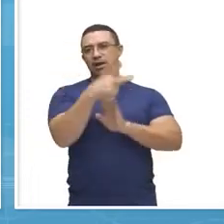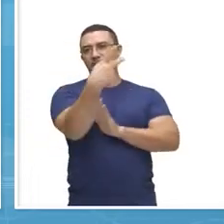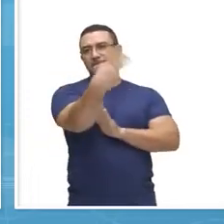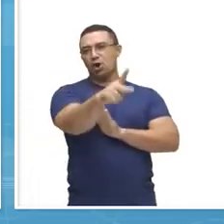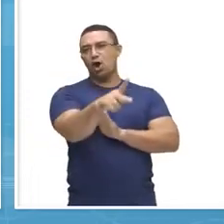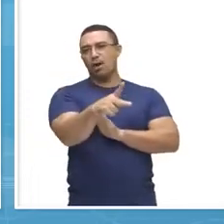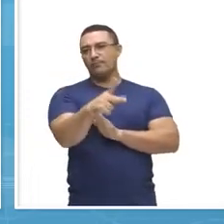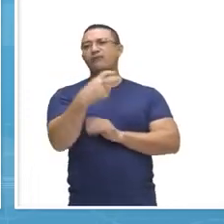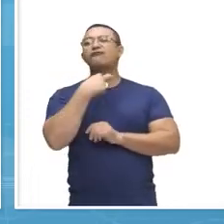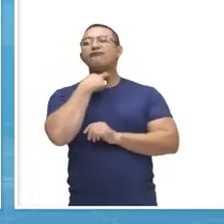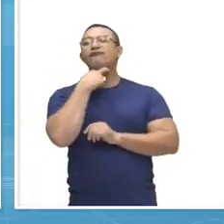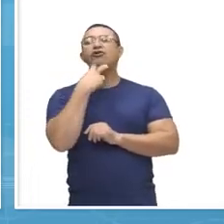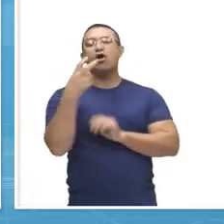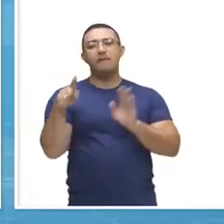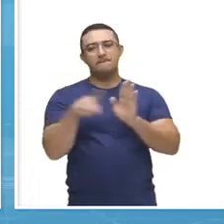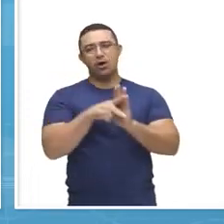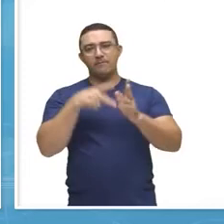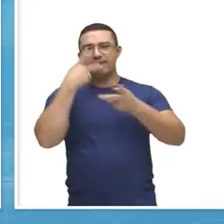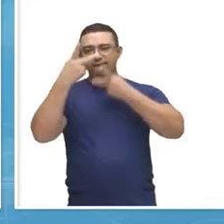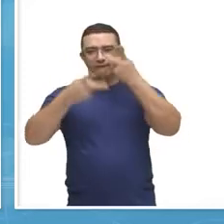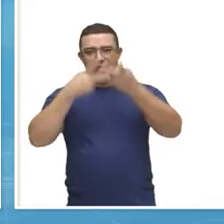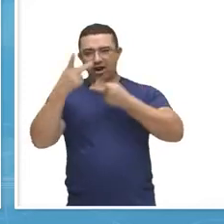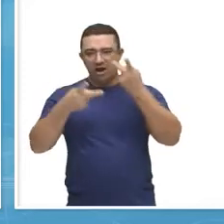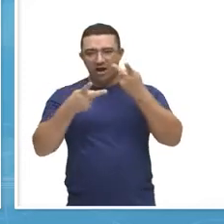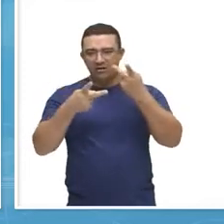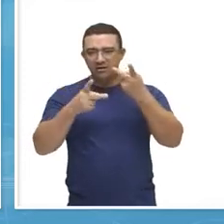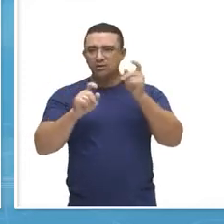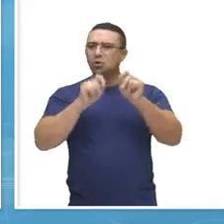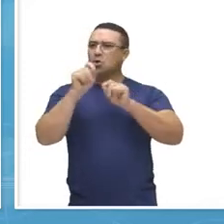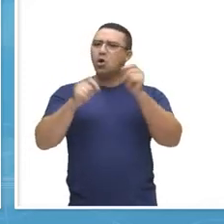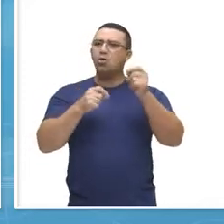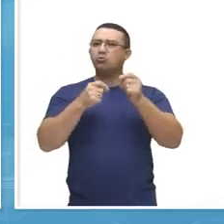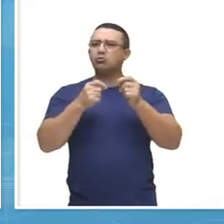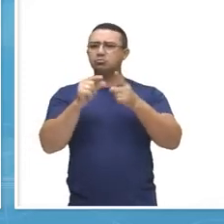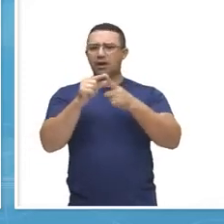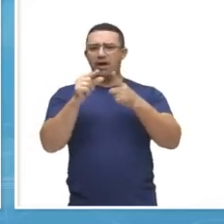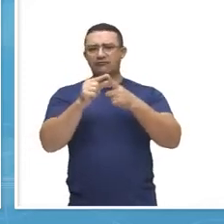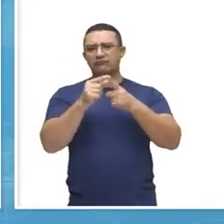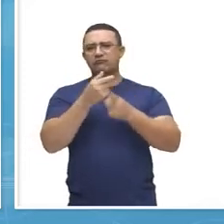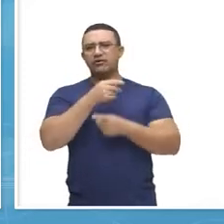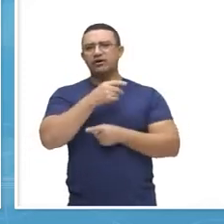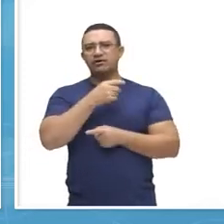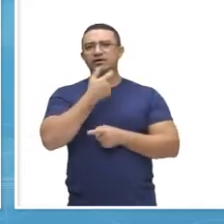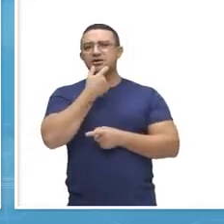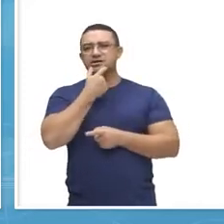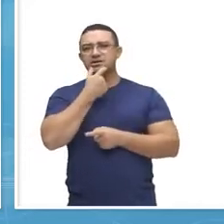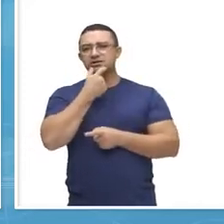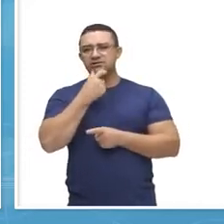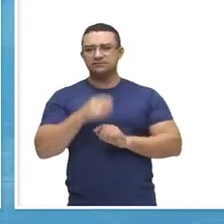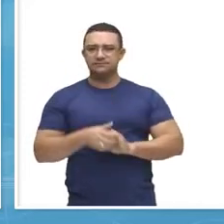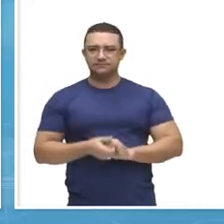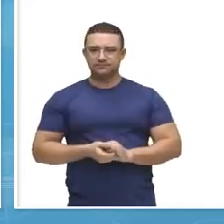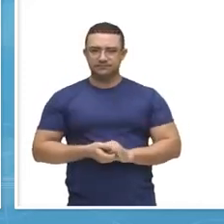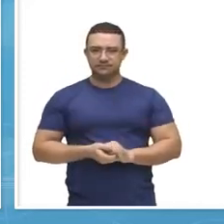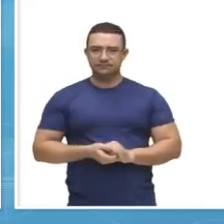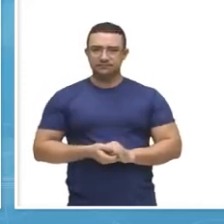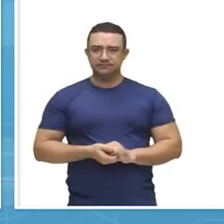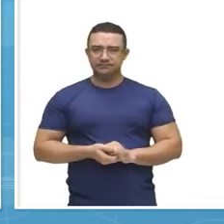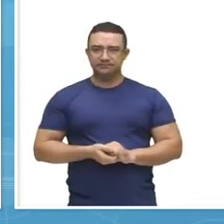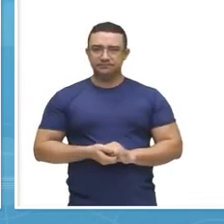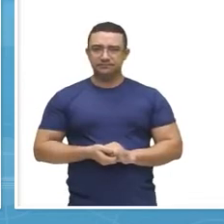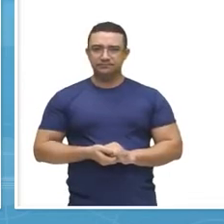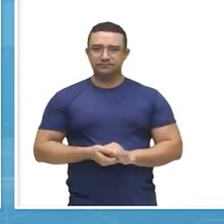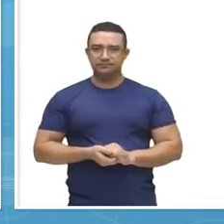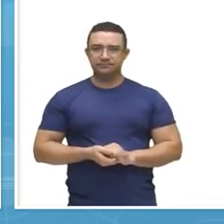gente trabalha muito aí a questão da pronúncia, pronunciar corretamente, aí um desgaste com relação a essa informação,